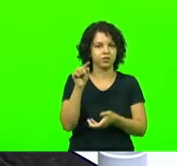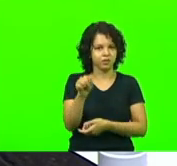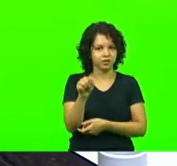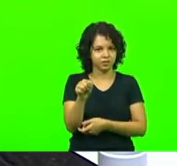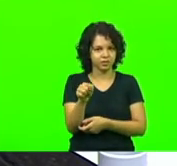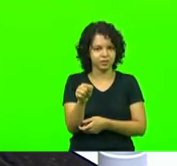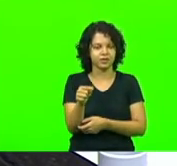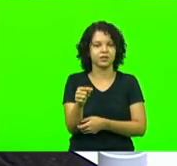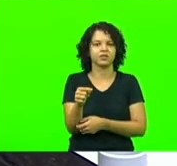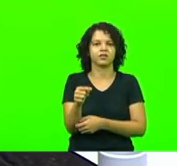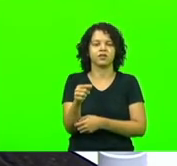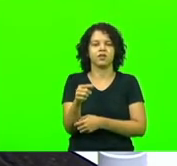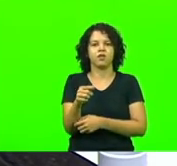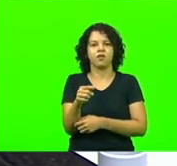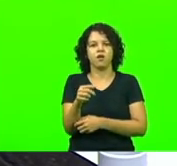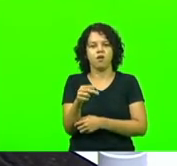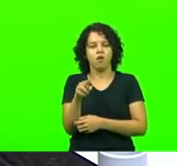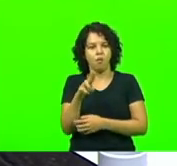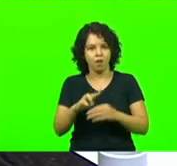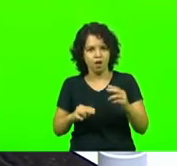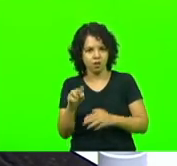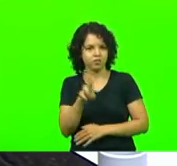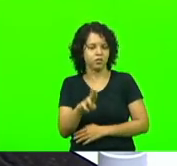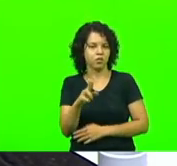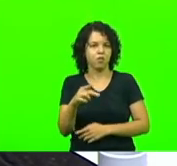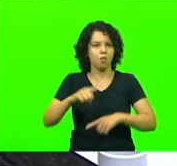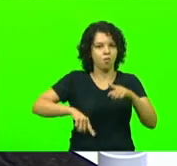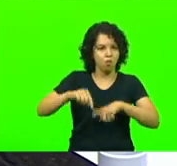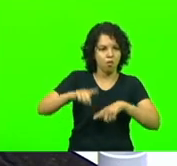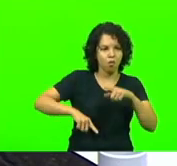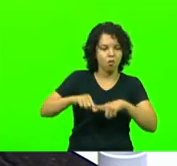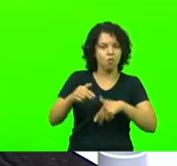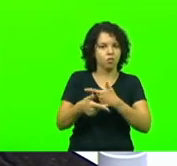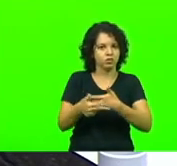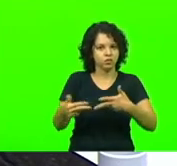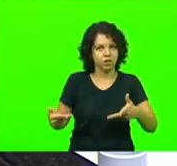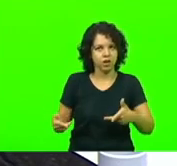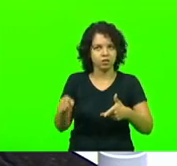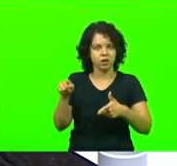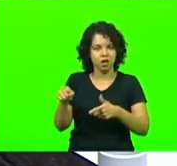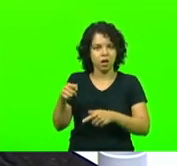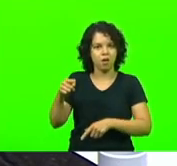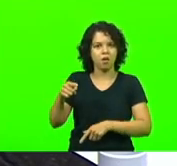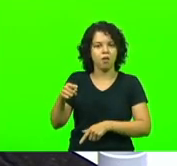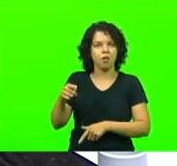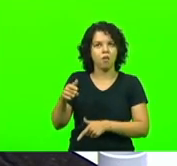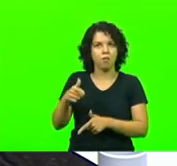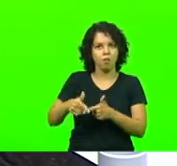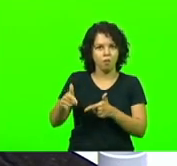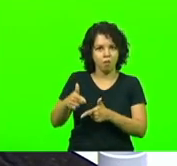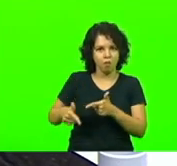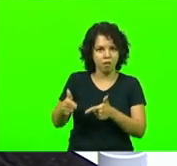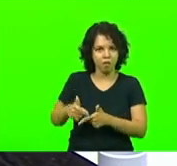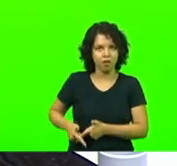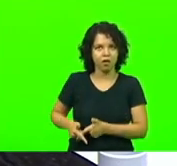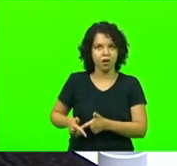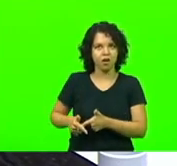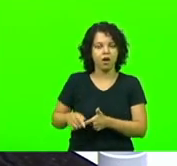operação, sem insumo, com equipamento quebrado, e o líder do governo derrubou a sessão, que já estava vazia